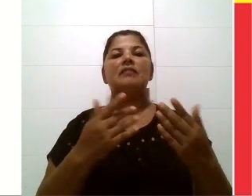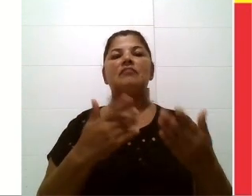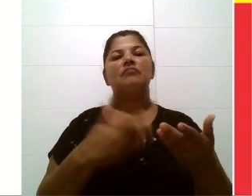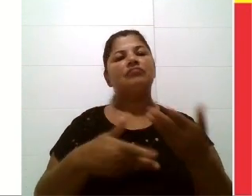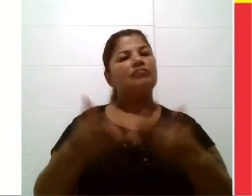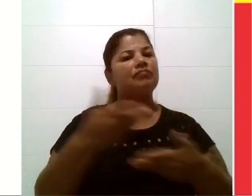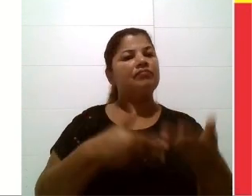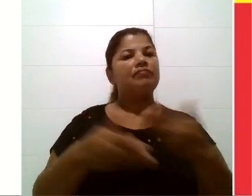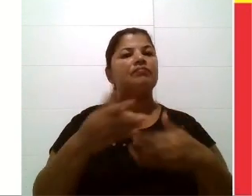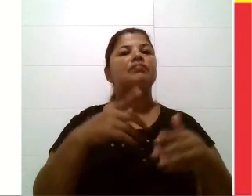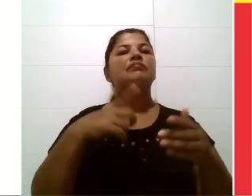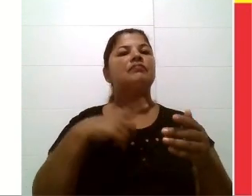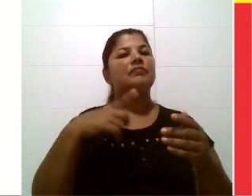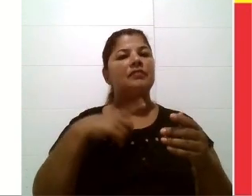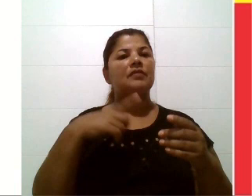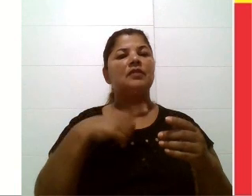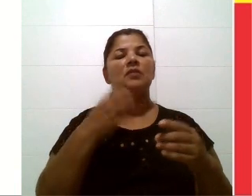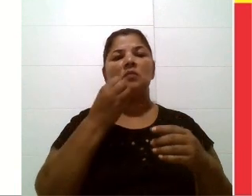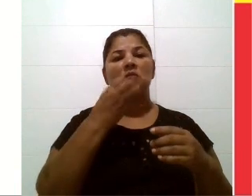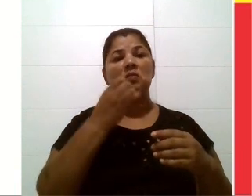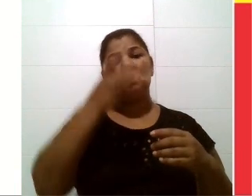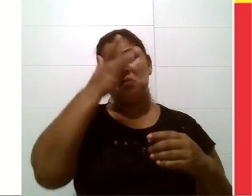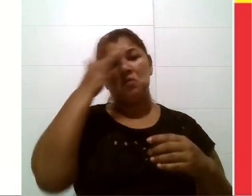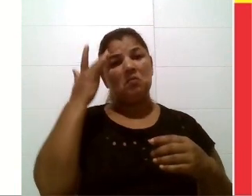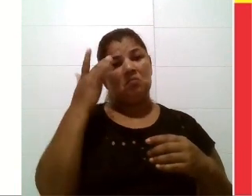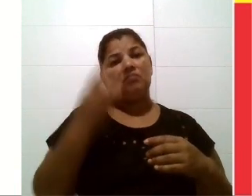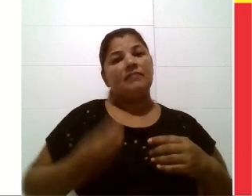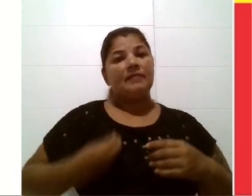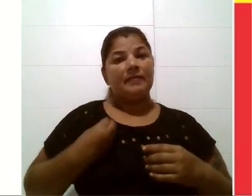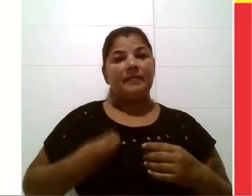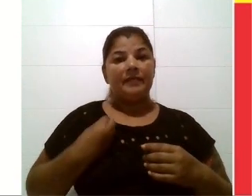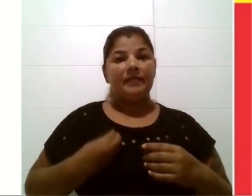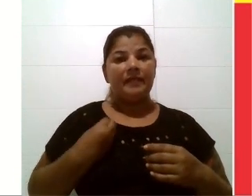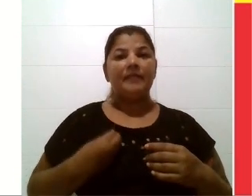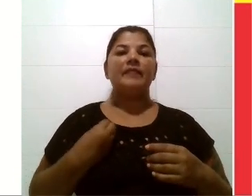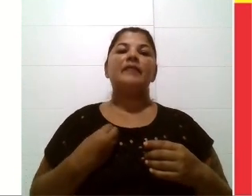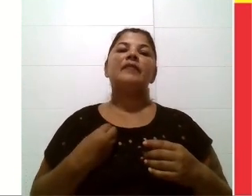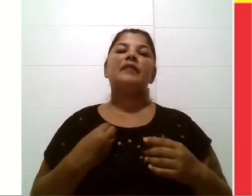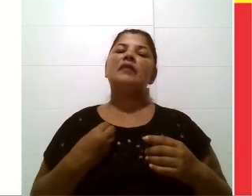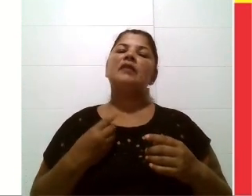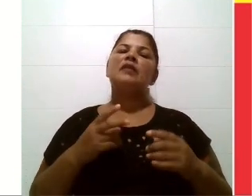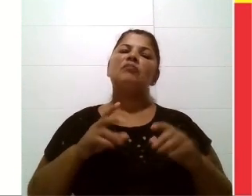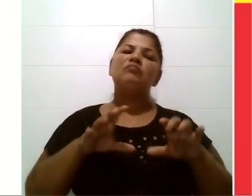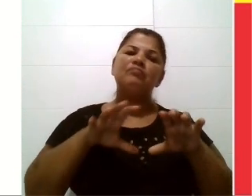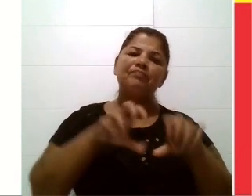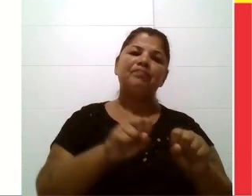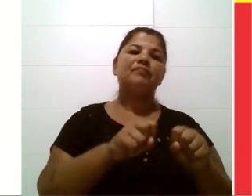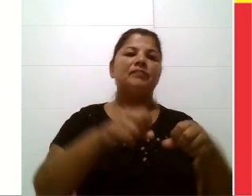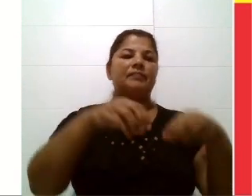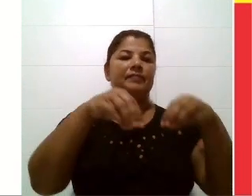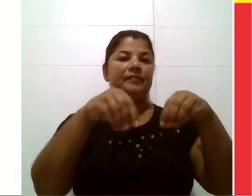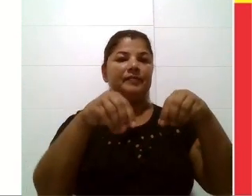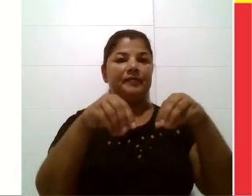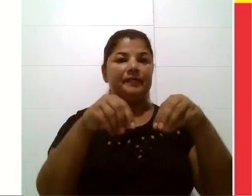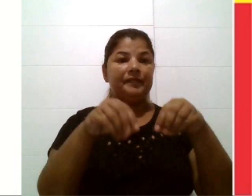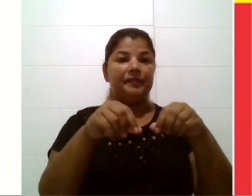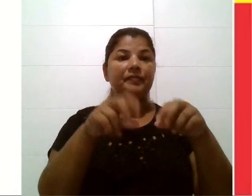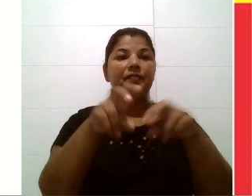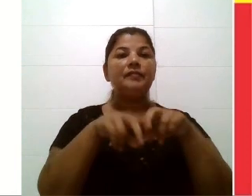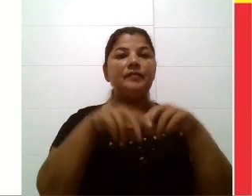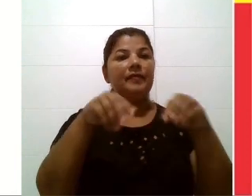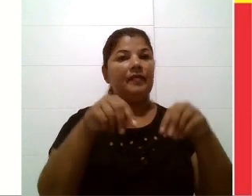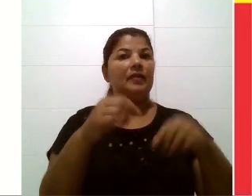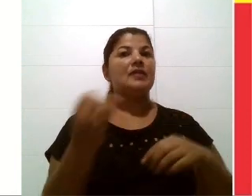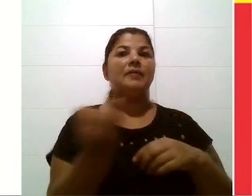onde existe uma maior concentração de pessoas vivendo, ocupando esse solo, ocupando essa terra. Por isso que a terra ela é